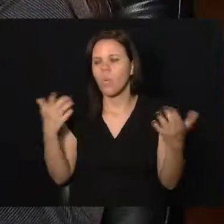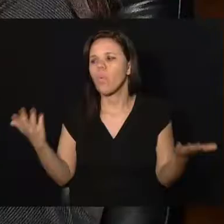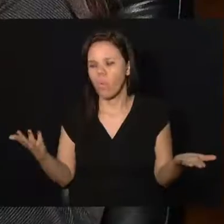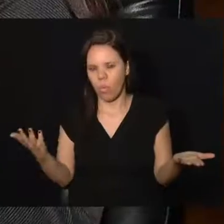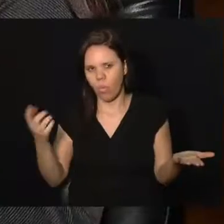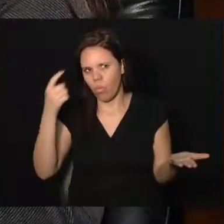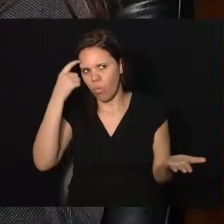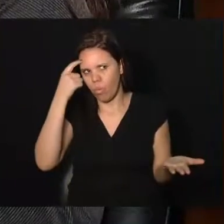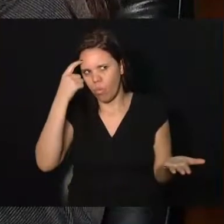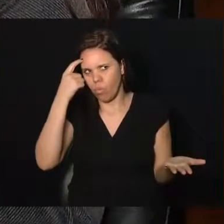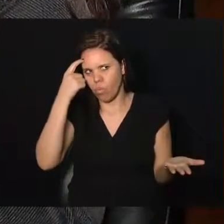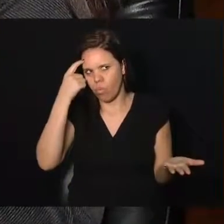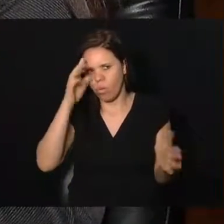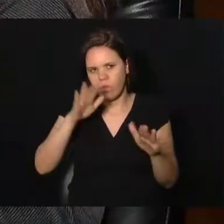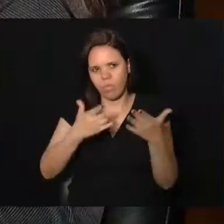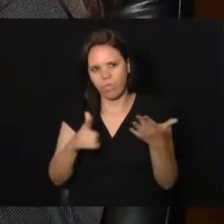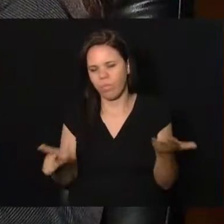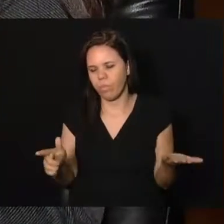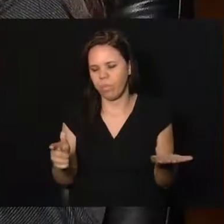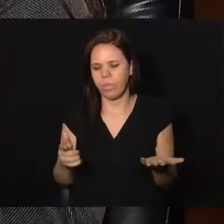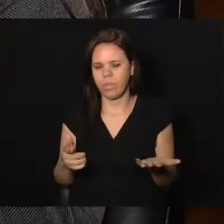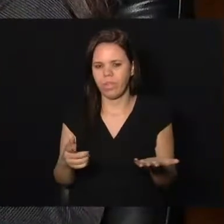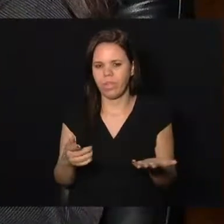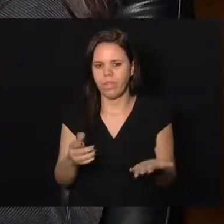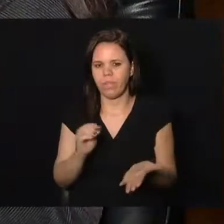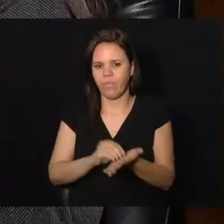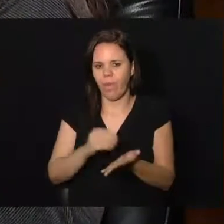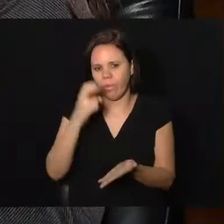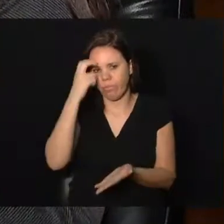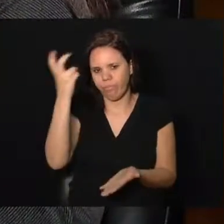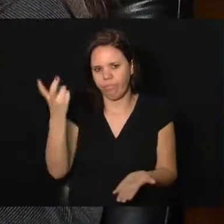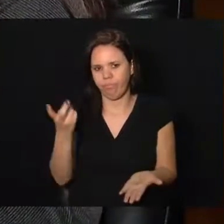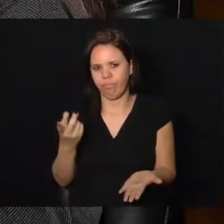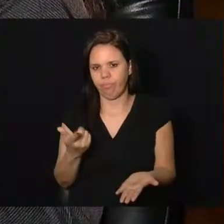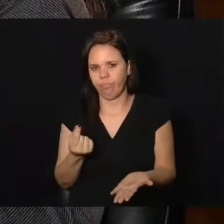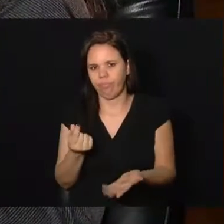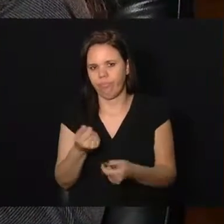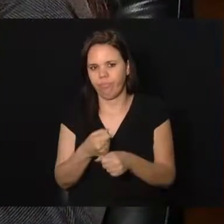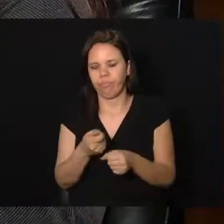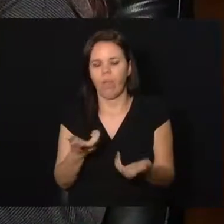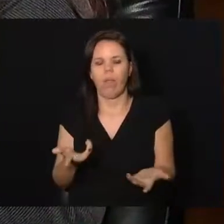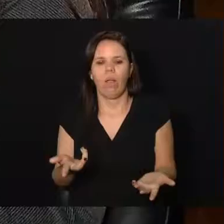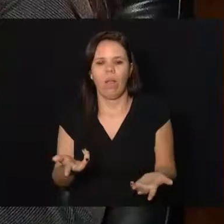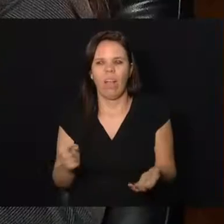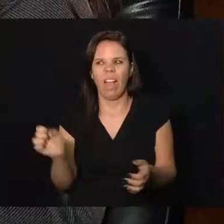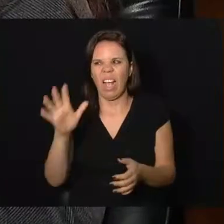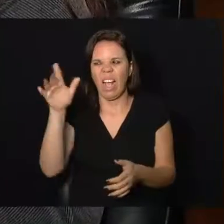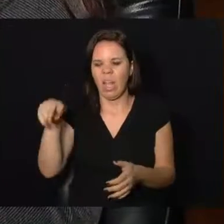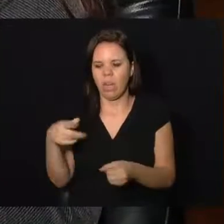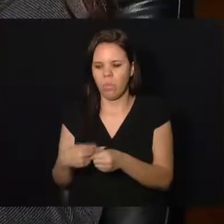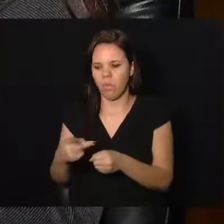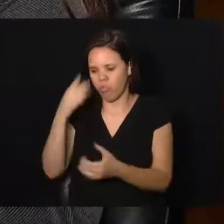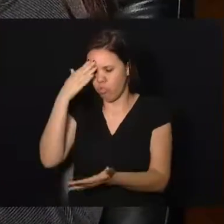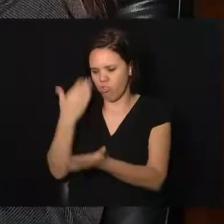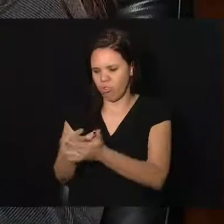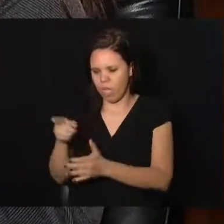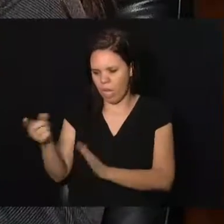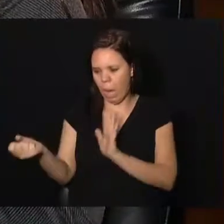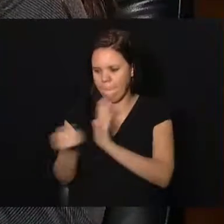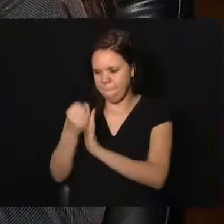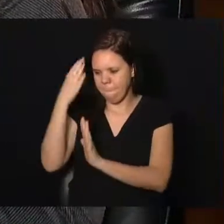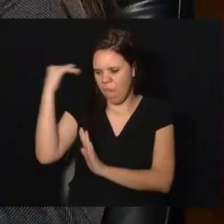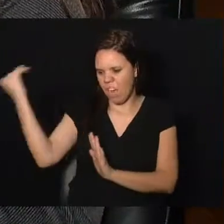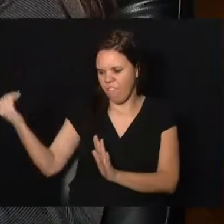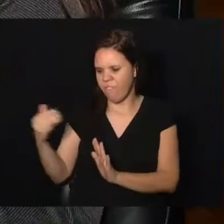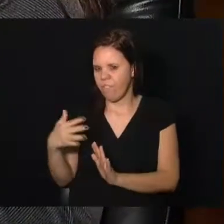de desinteligência financeira, se é que a gente pode usar esse termo, pagar mais caro num produto só porque você acredita que ele te traz